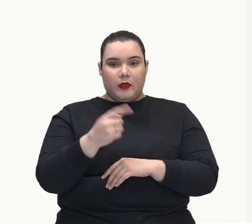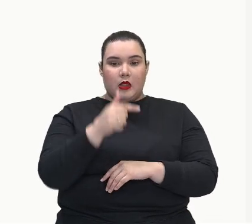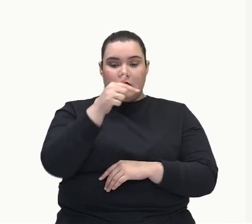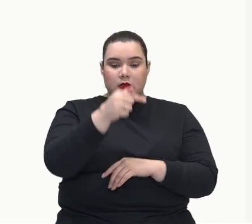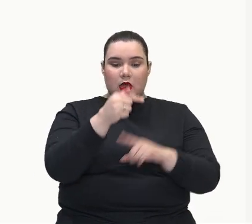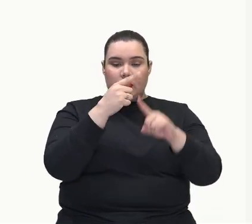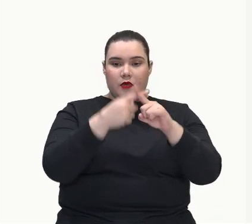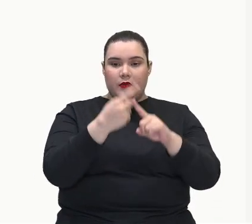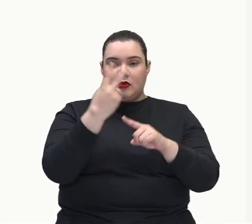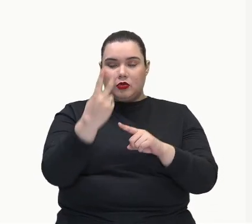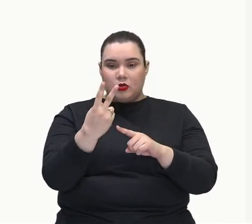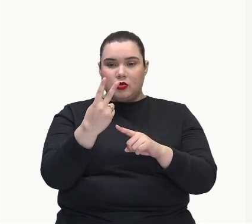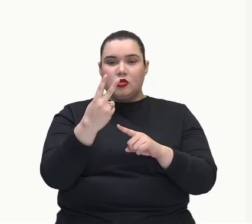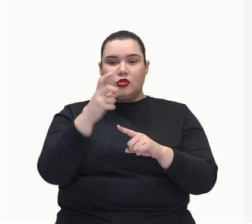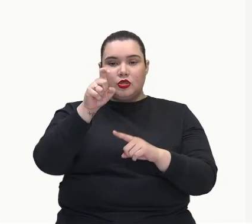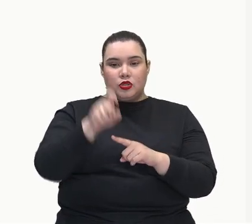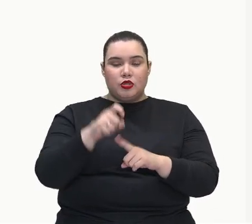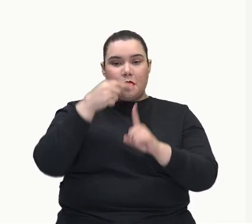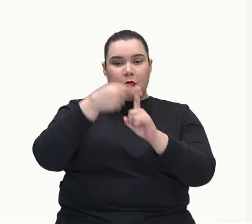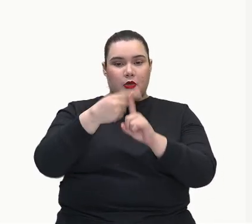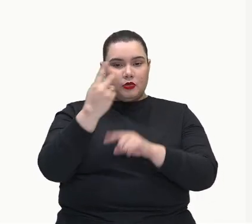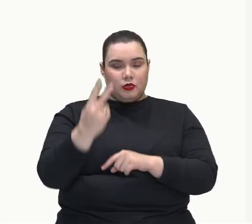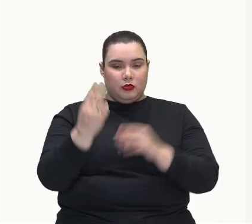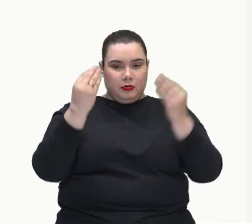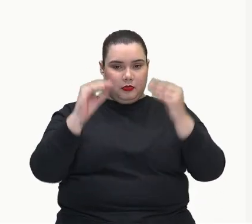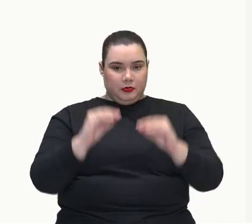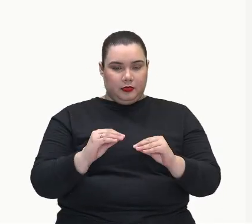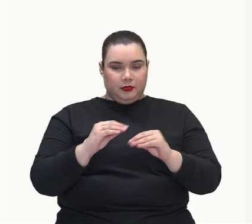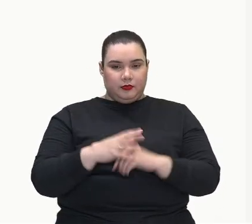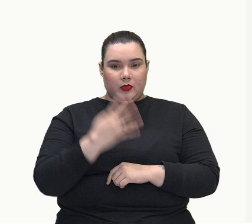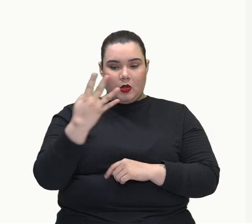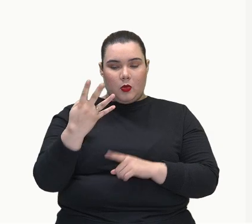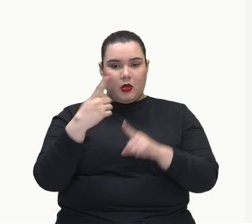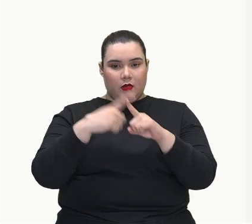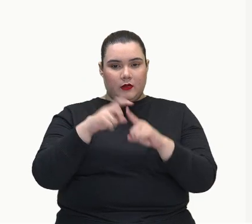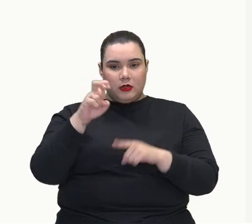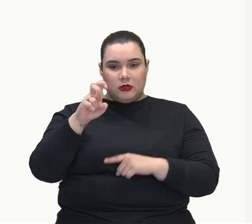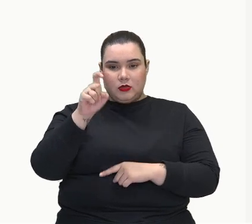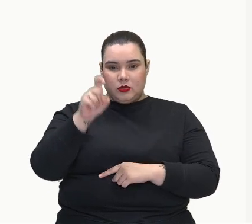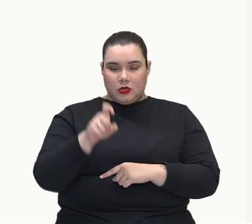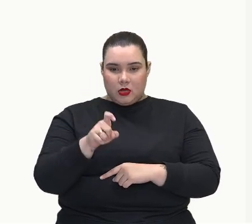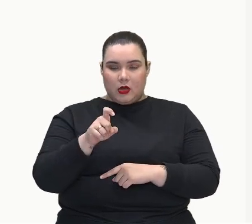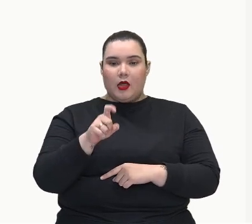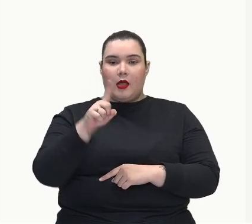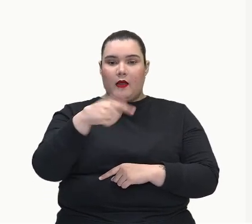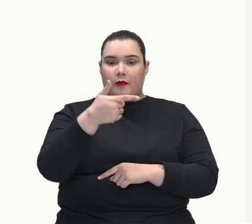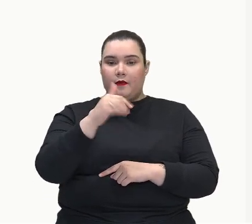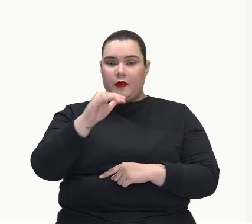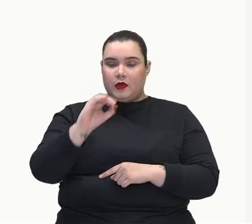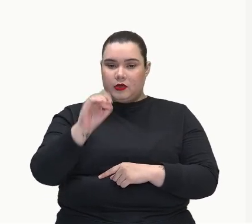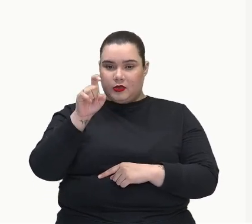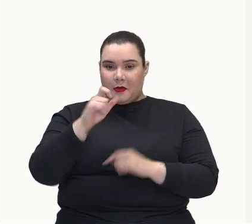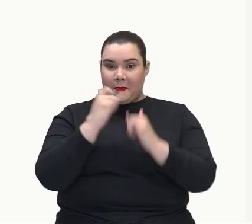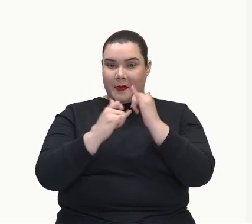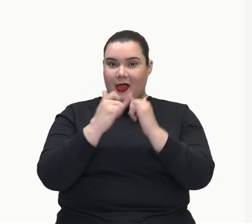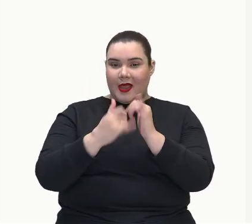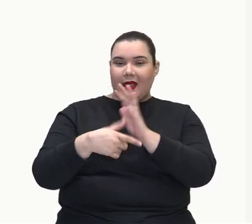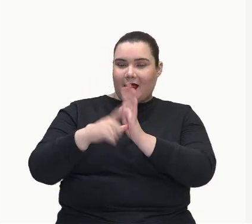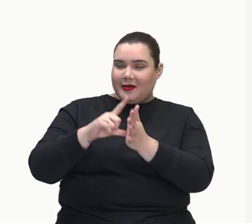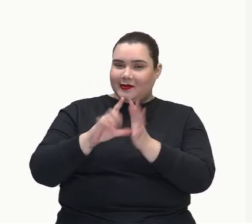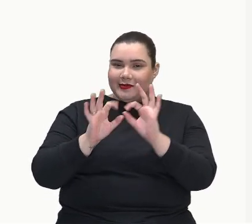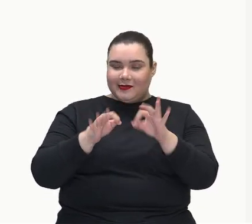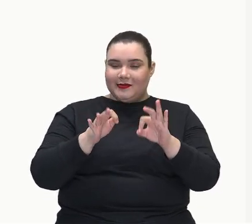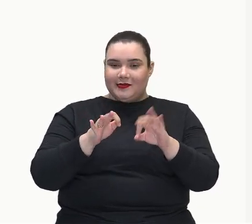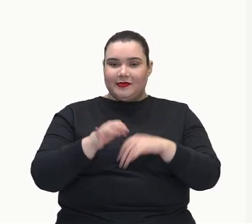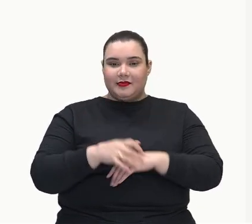mais 2, e aí é só a gente desenvolver. 4 vezes 5x, 20x. Está até parecida com a outra questão,